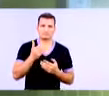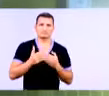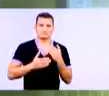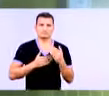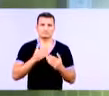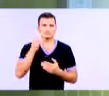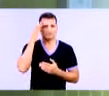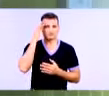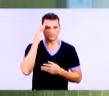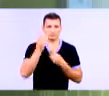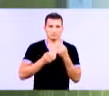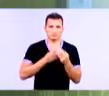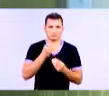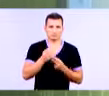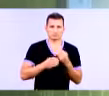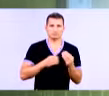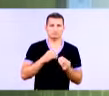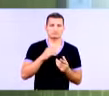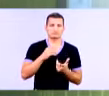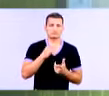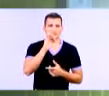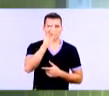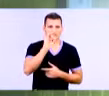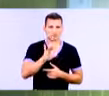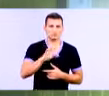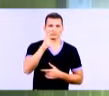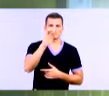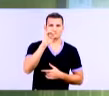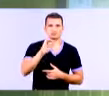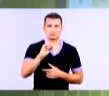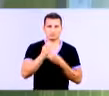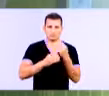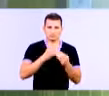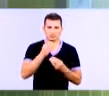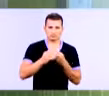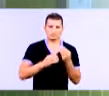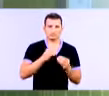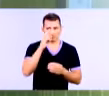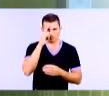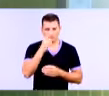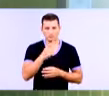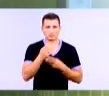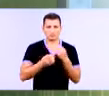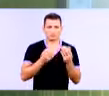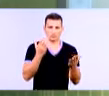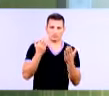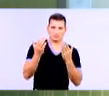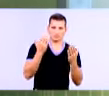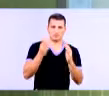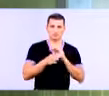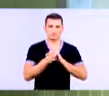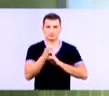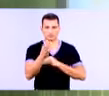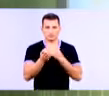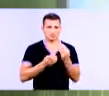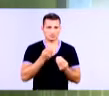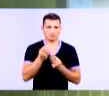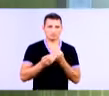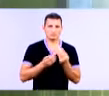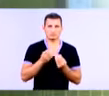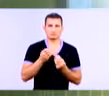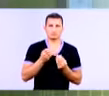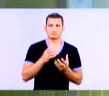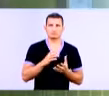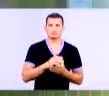dá o fluxo de execução de cada comando, depois que a gente compara o fluxo com a saída, com o que é executado novamente, realmente a